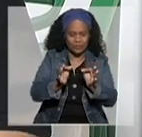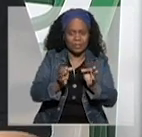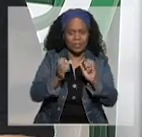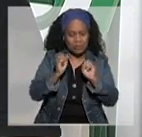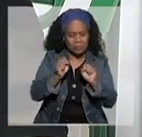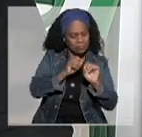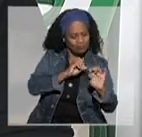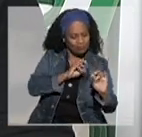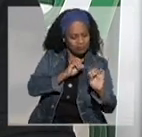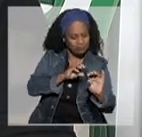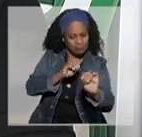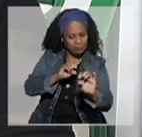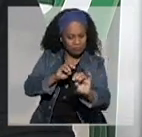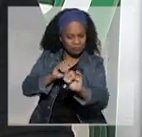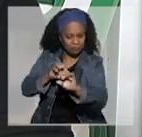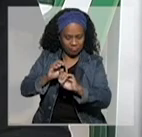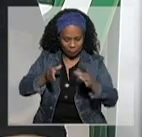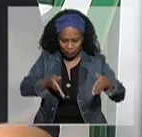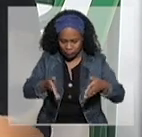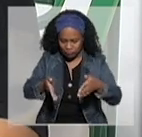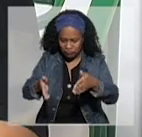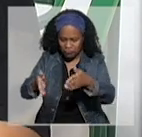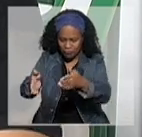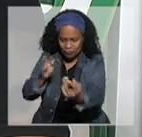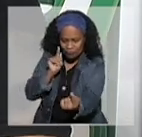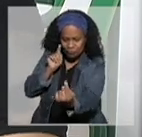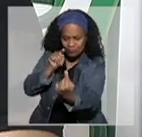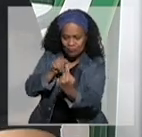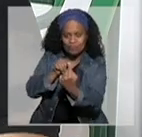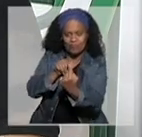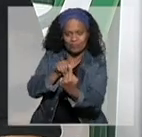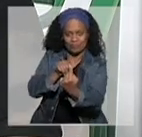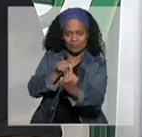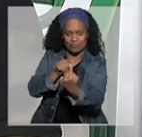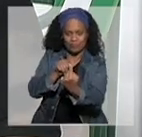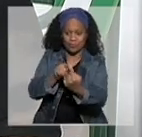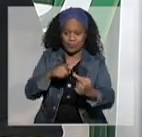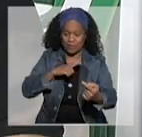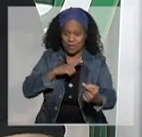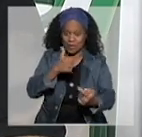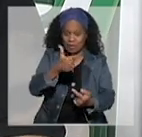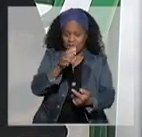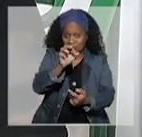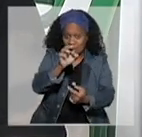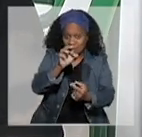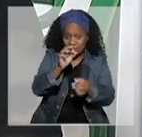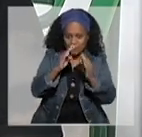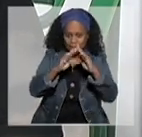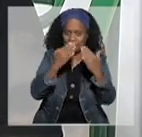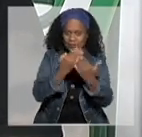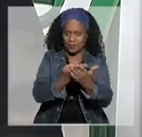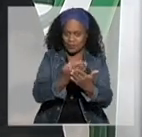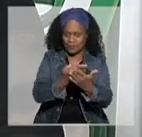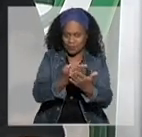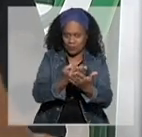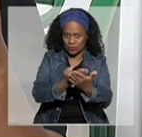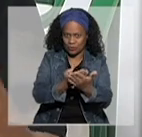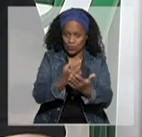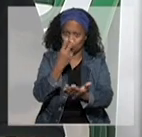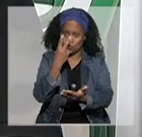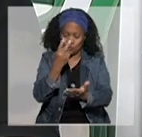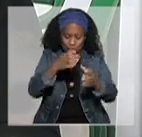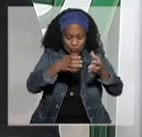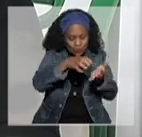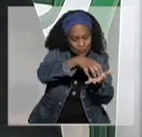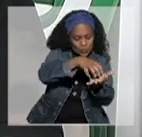alcançável. Uhum. A gente está caminhando nessa direção. Hoje nós temos 10 escolas polos e temos 2